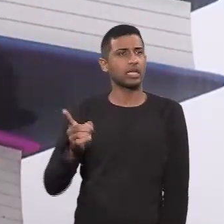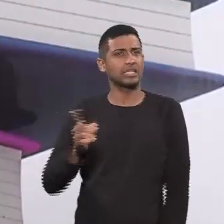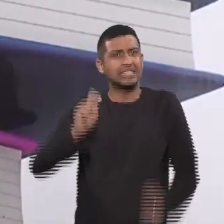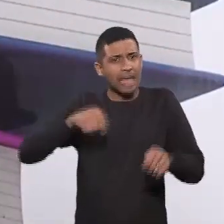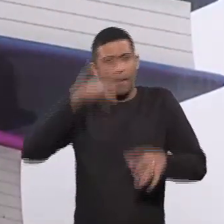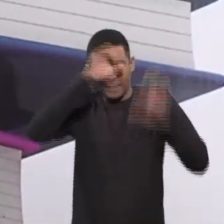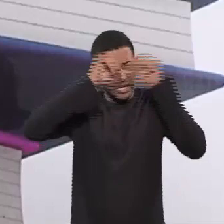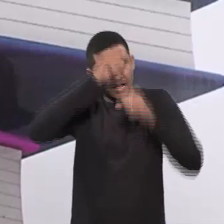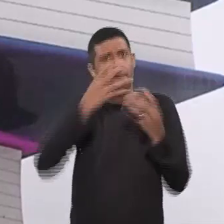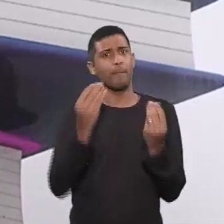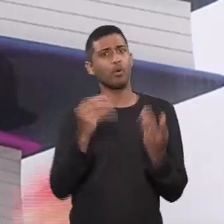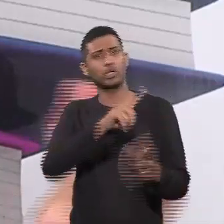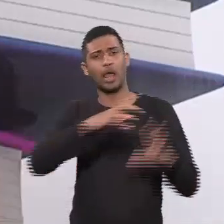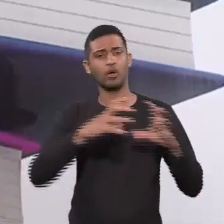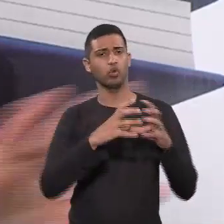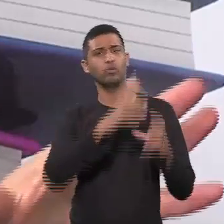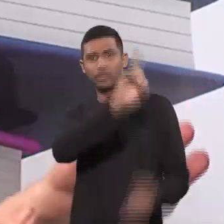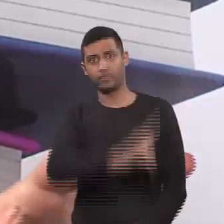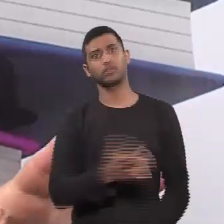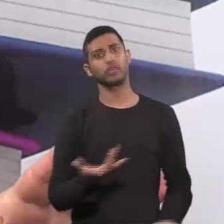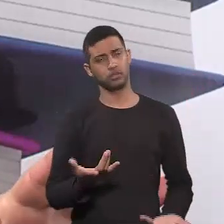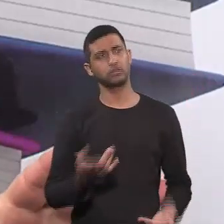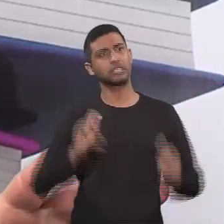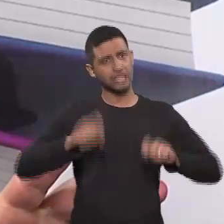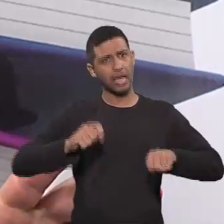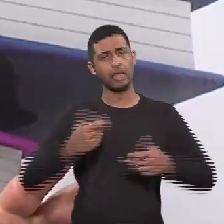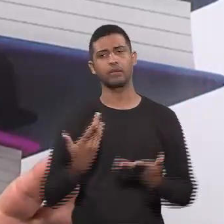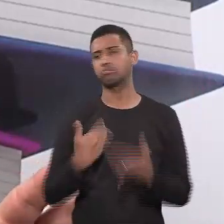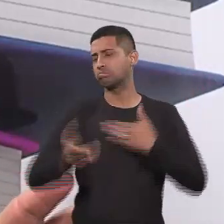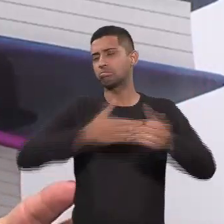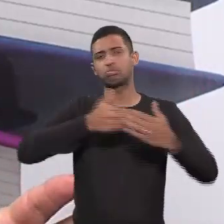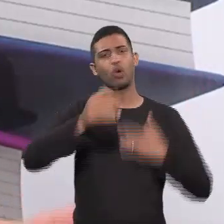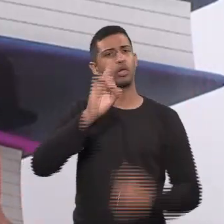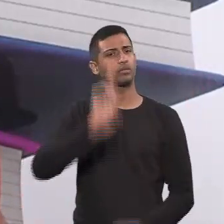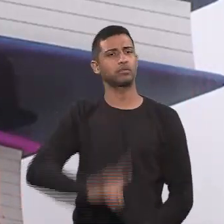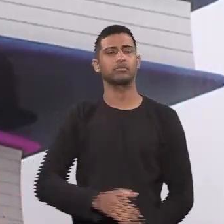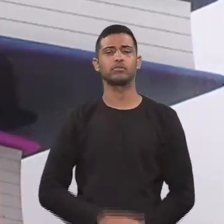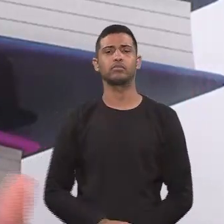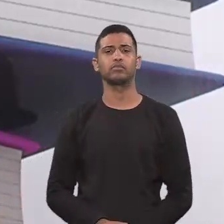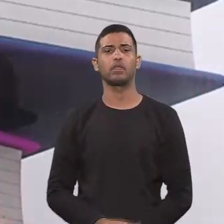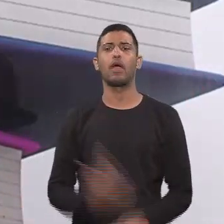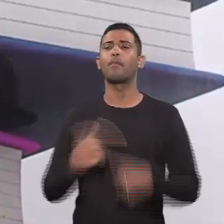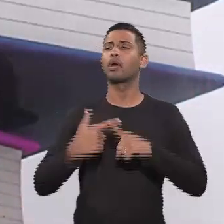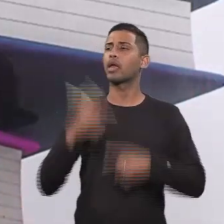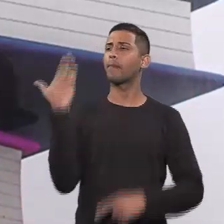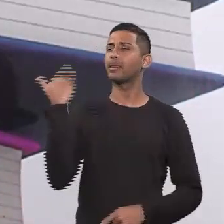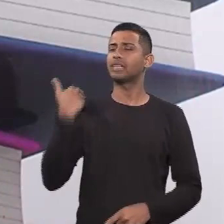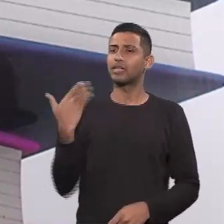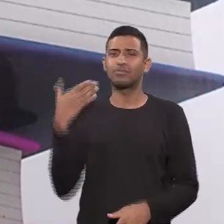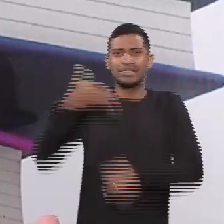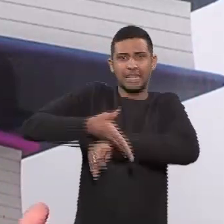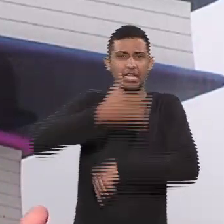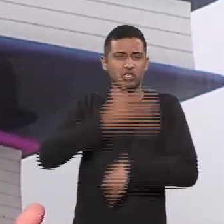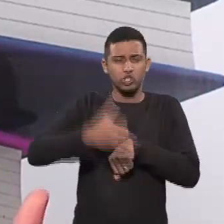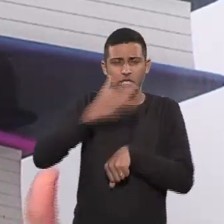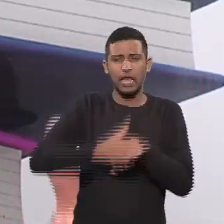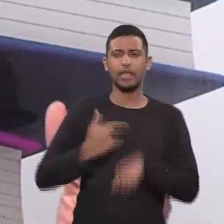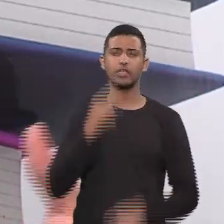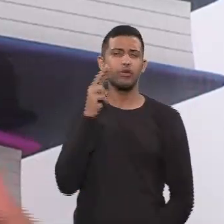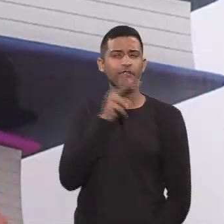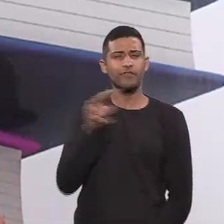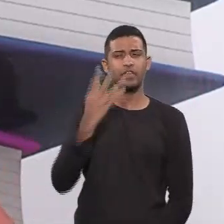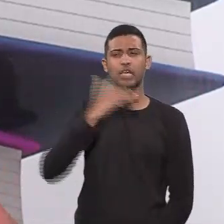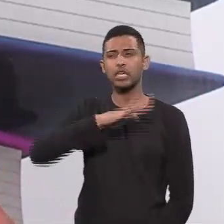aquelas que têm deficiência, qualquer que seja. Porque na época que eu estava fazendo estágio, eu via